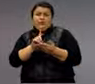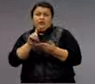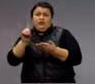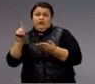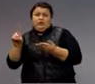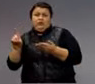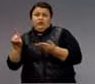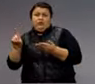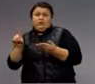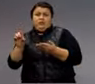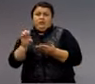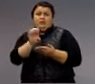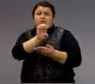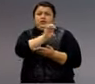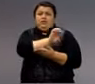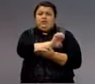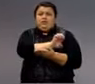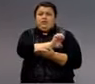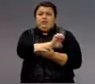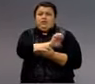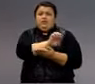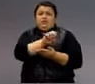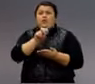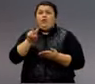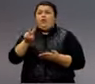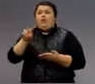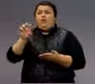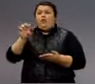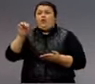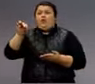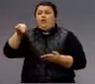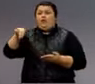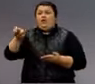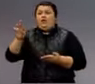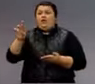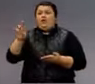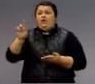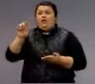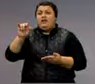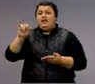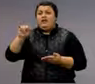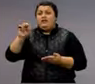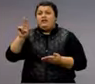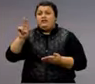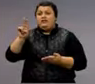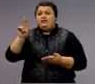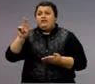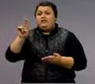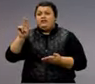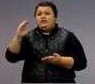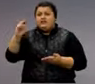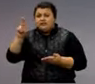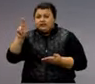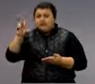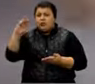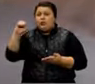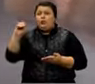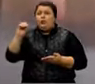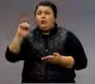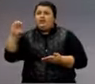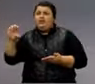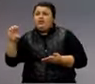átrio esquerdo, ventrículo direito, ventrículo esquerdo. Nós temos as artérias que